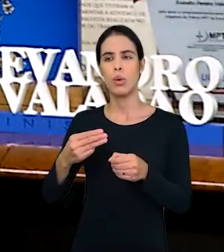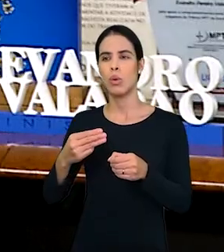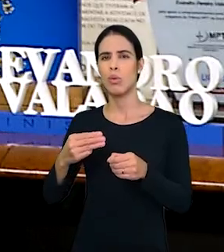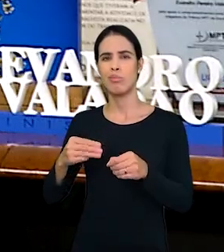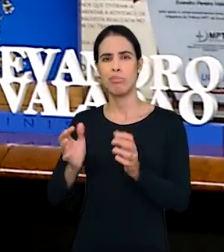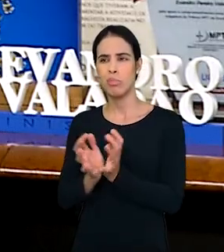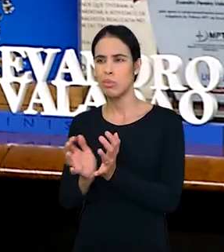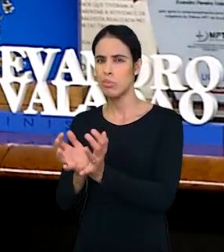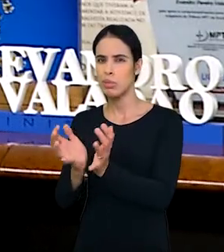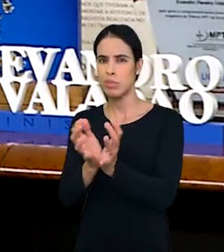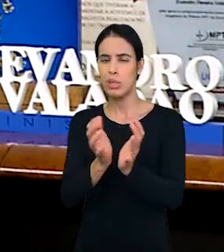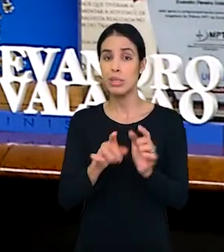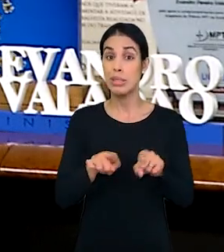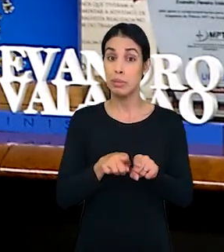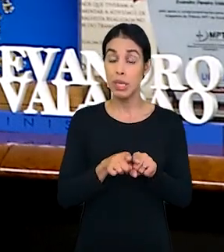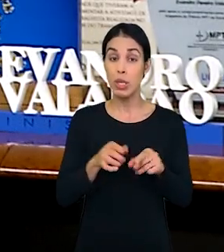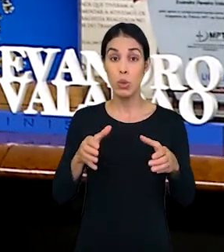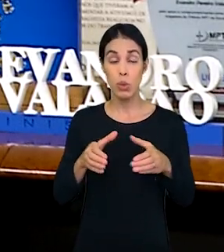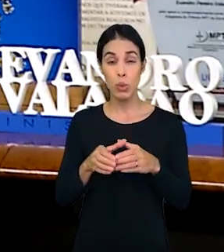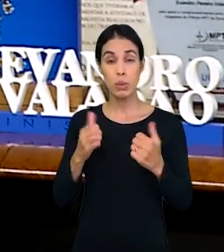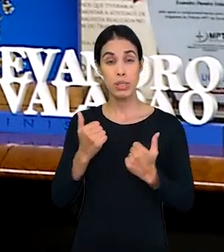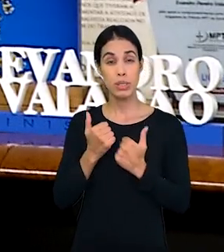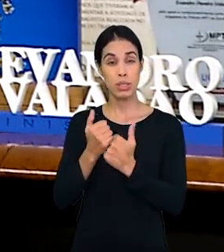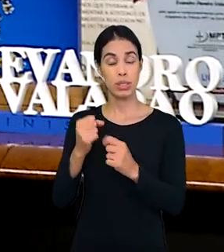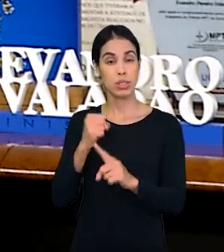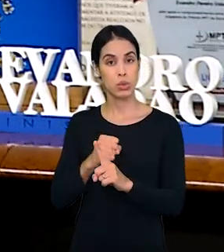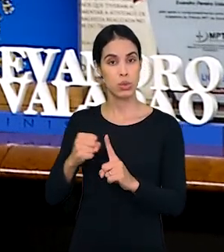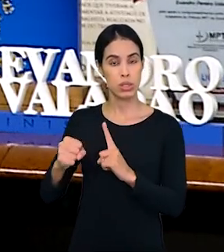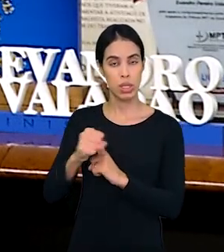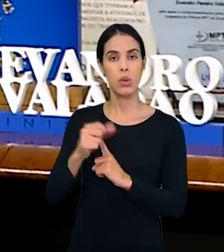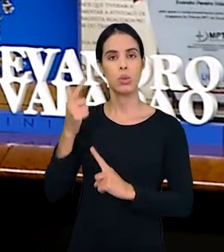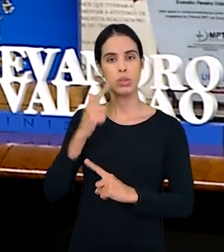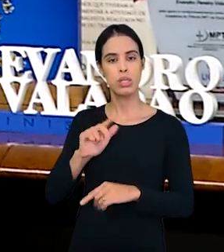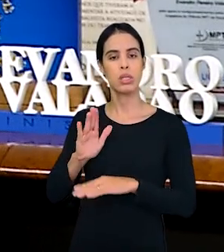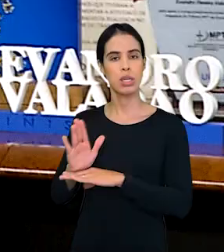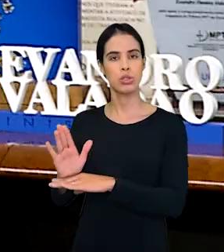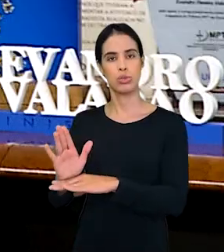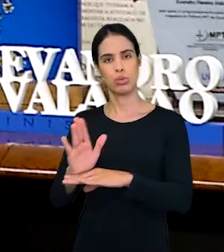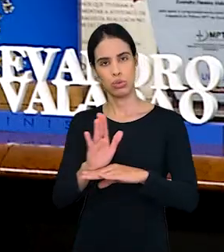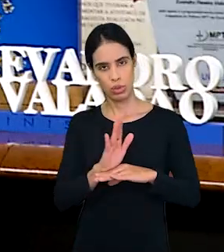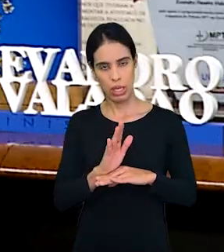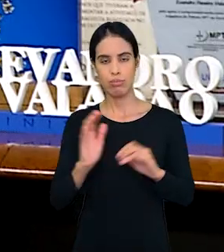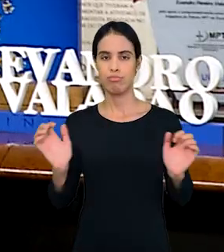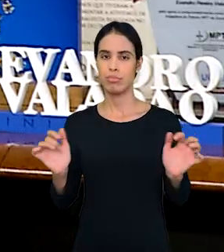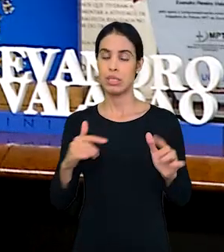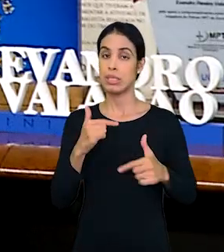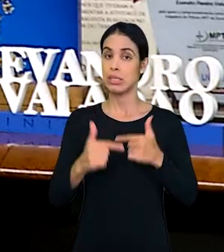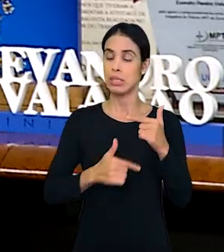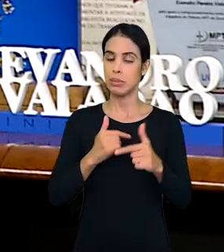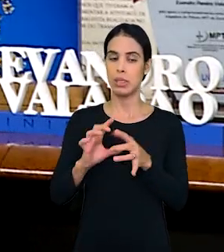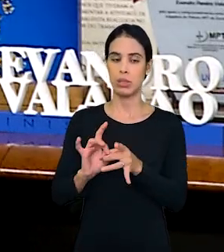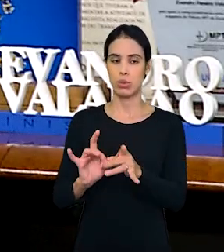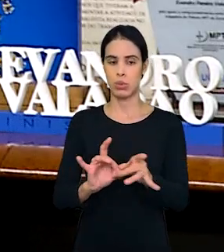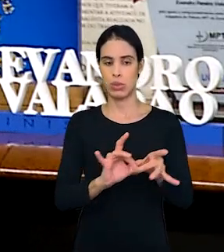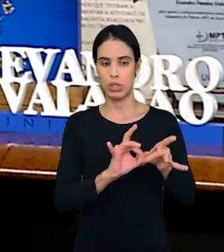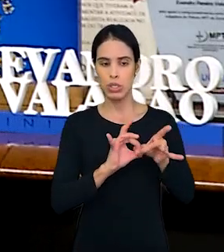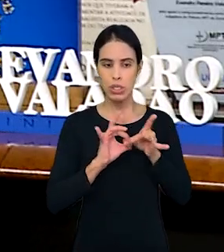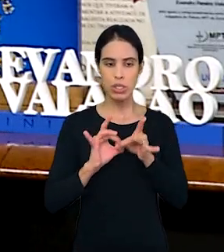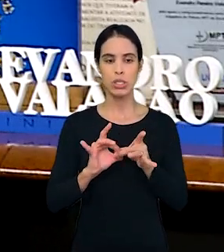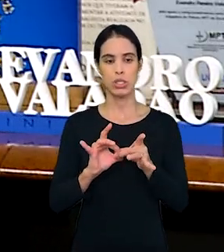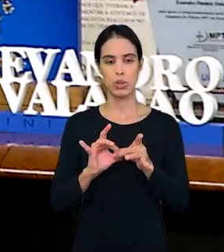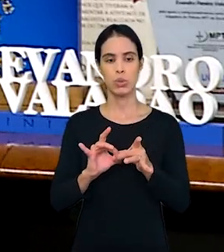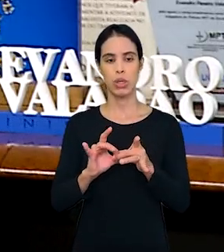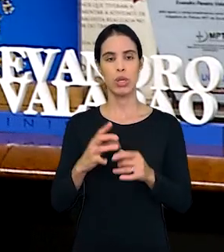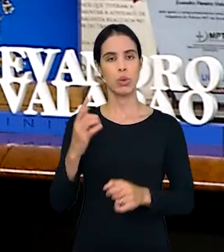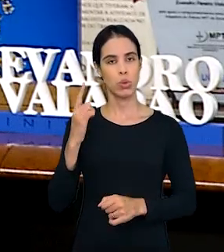assistência social. E são várias entidades que têm que trabalhar de forma uníssona para